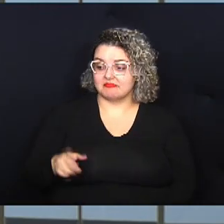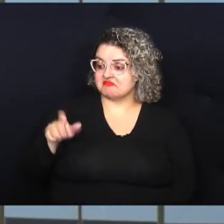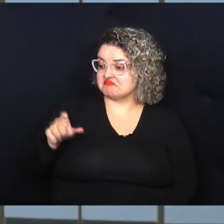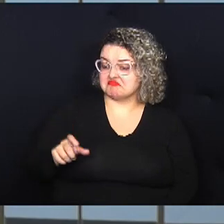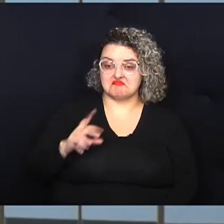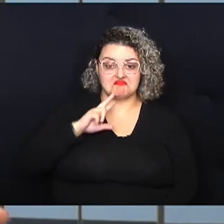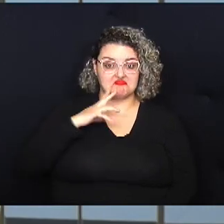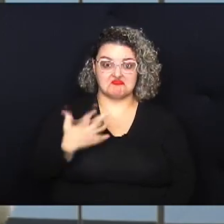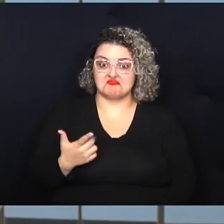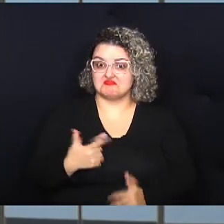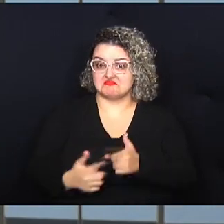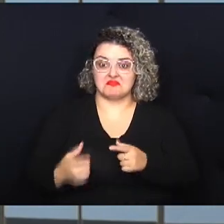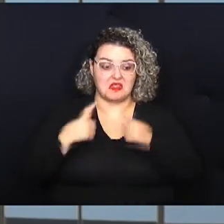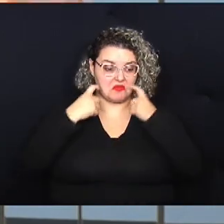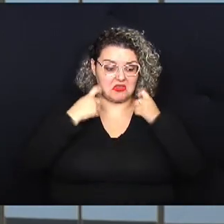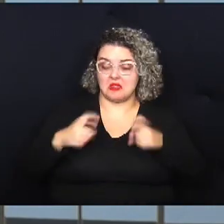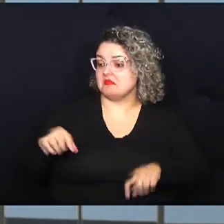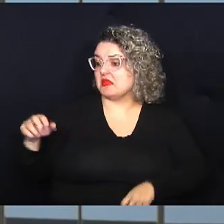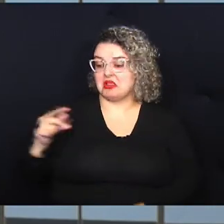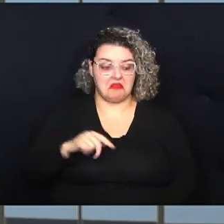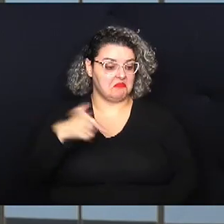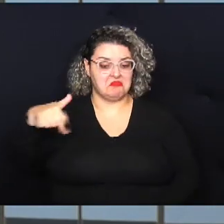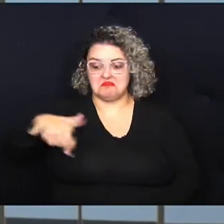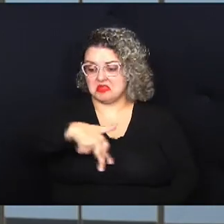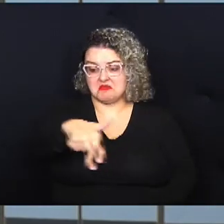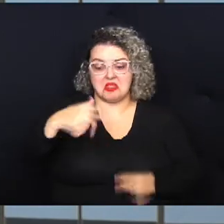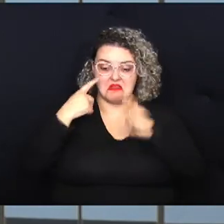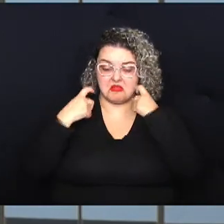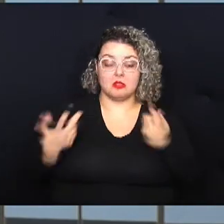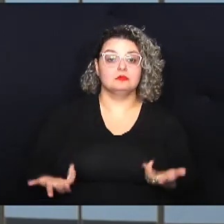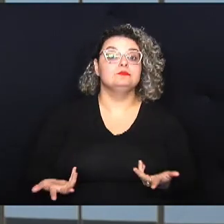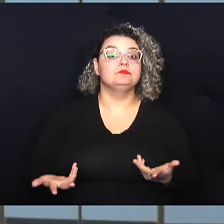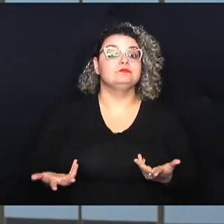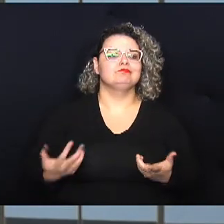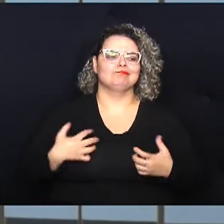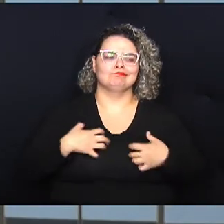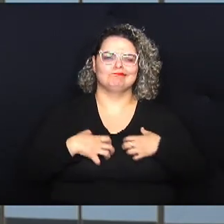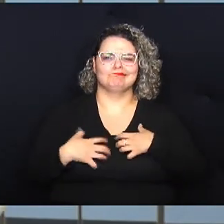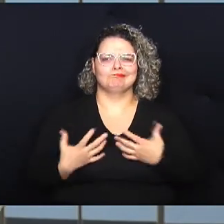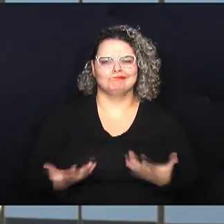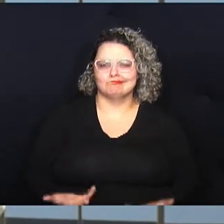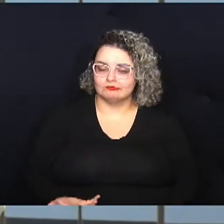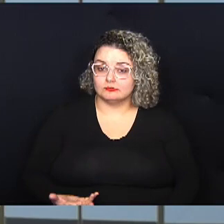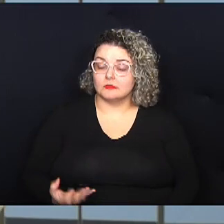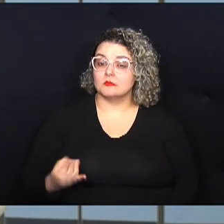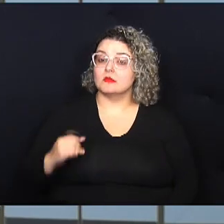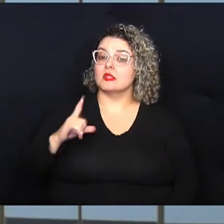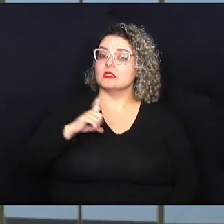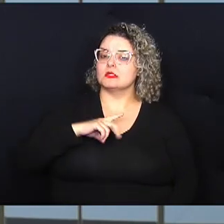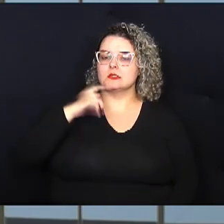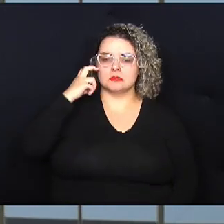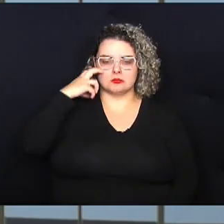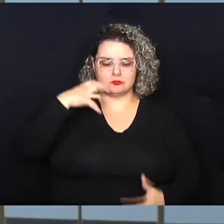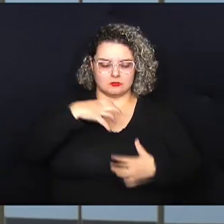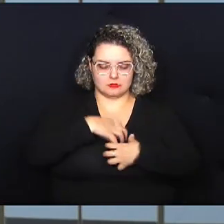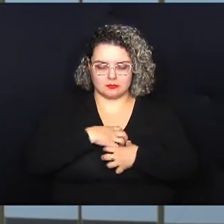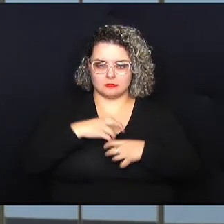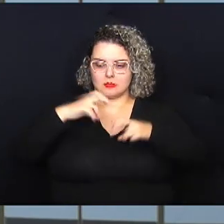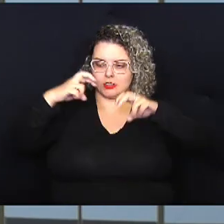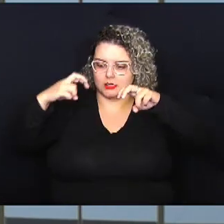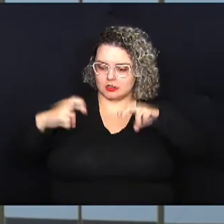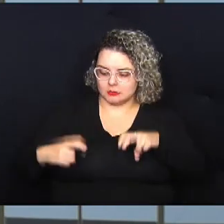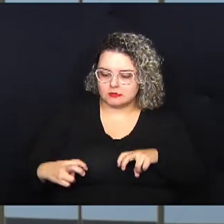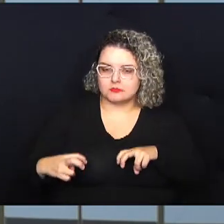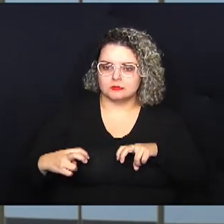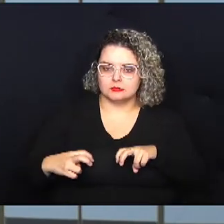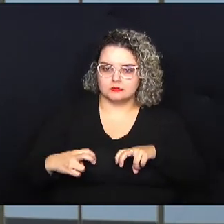sai chorando, você sai chorando, vira aquele desconforto. Então, se você tem a inteligência de você colocar a pessoa para conversar e quando a